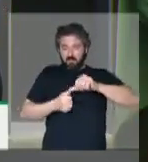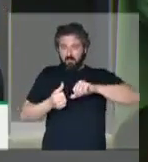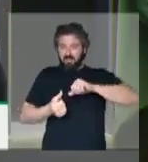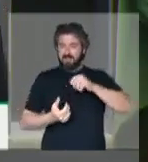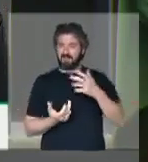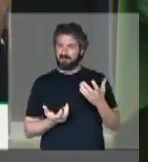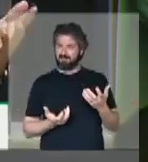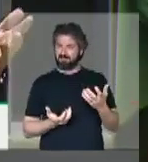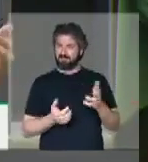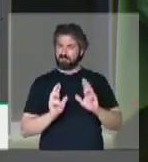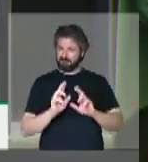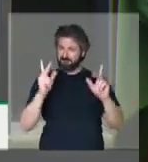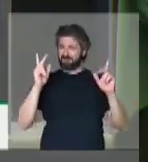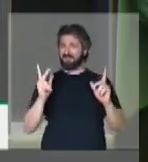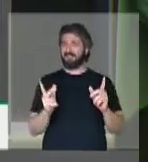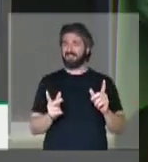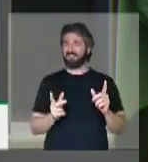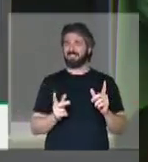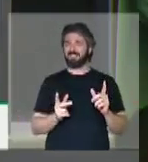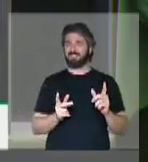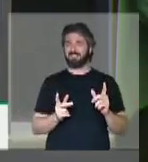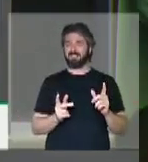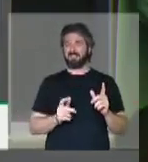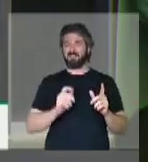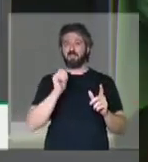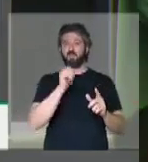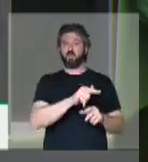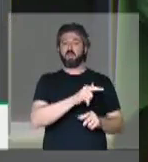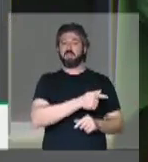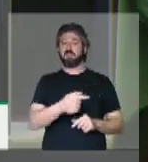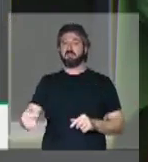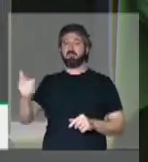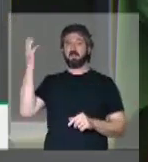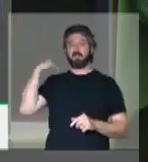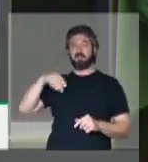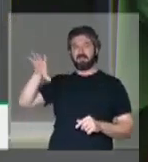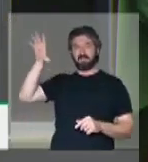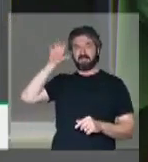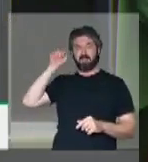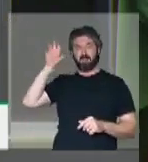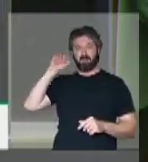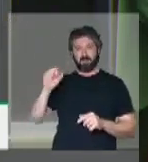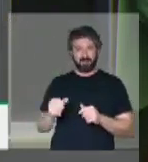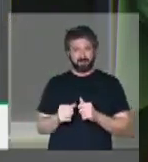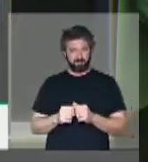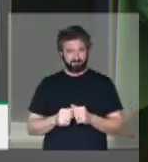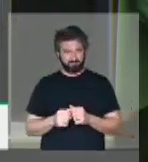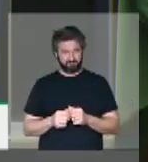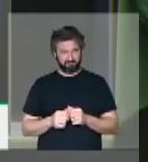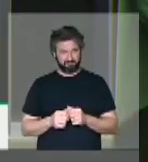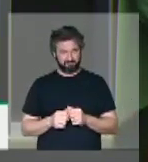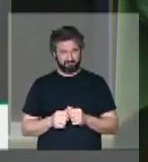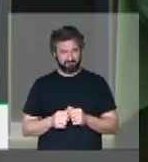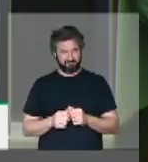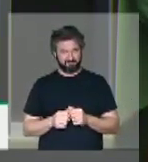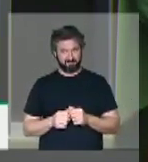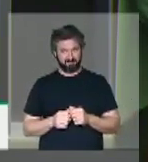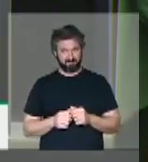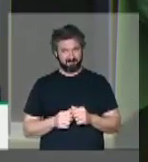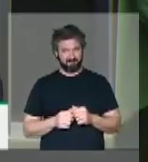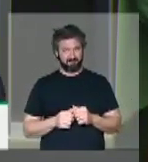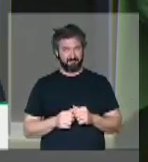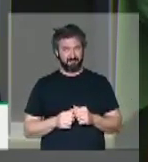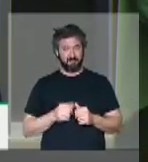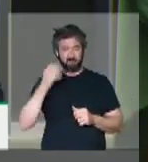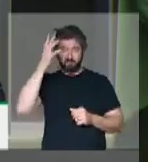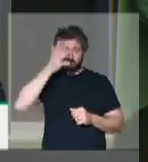diria, diferentes do que nós estávamos ouvindo até a semana passada.